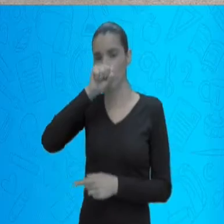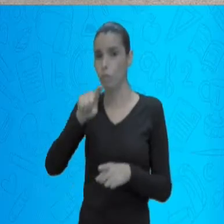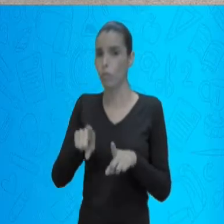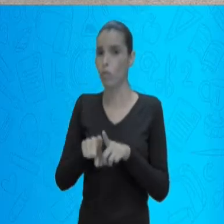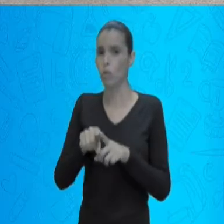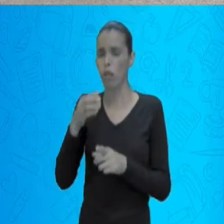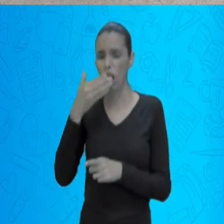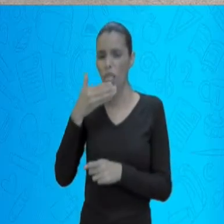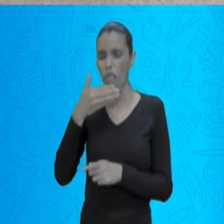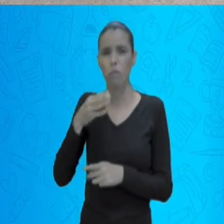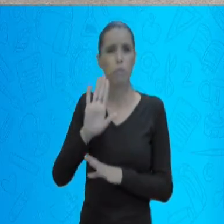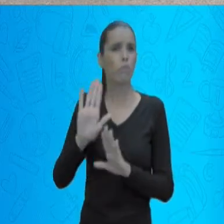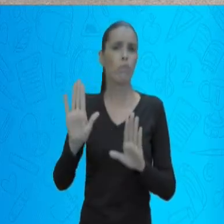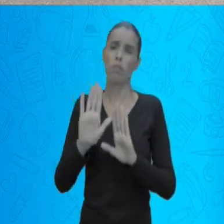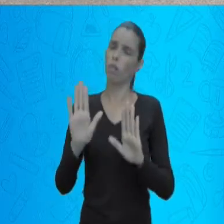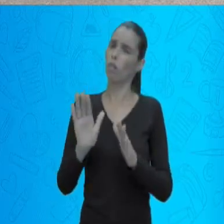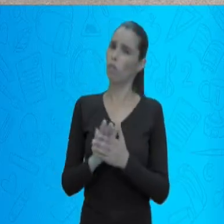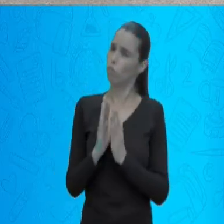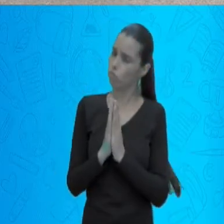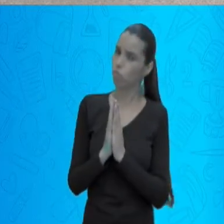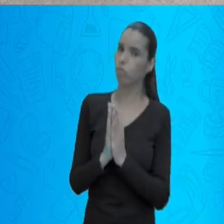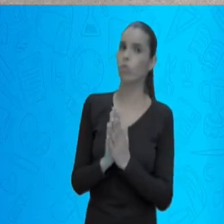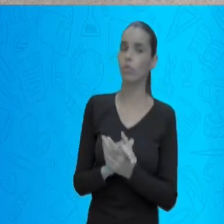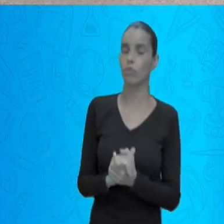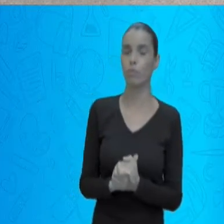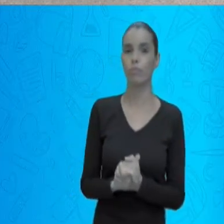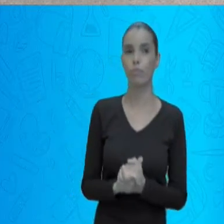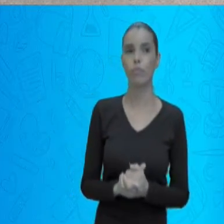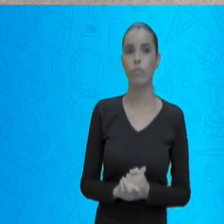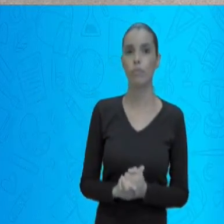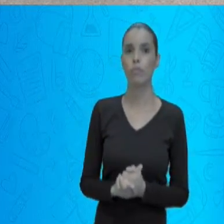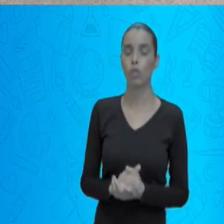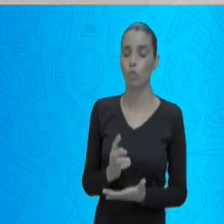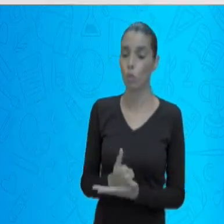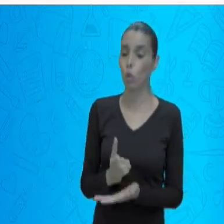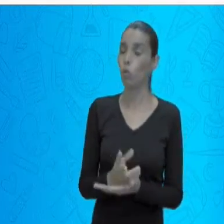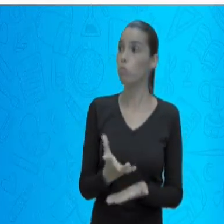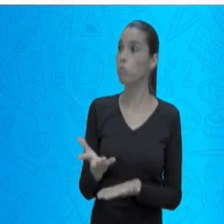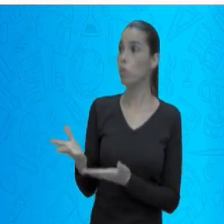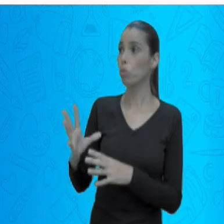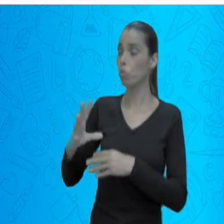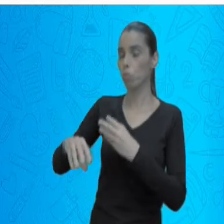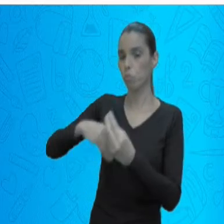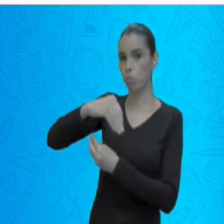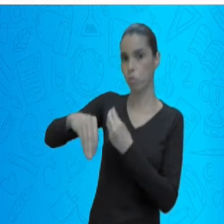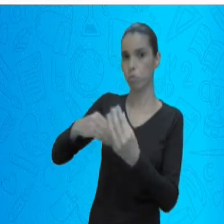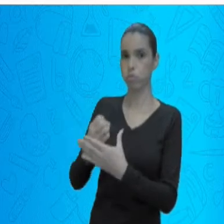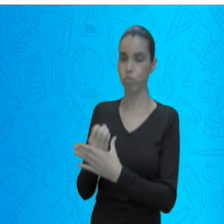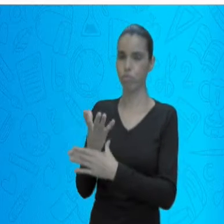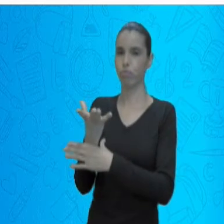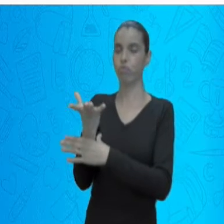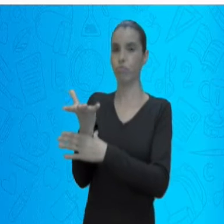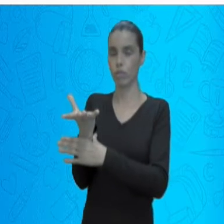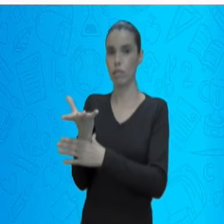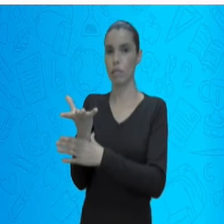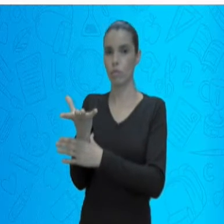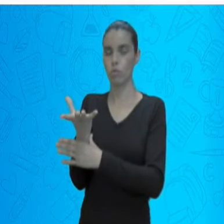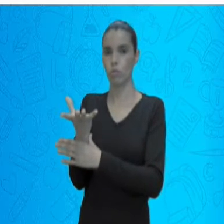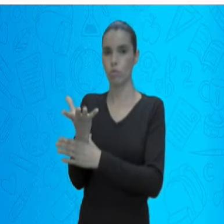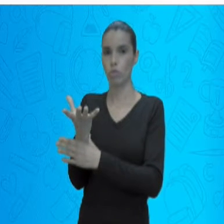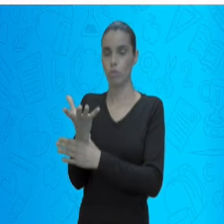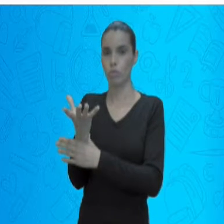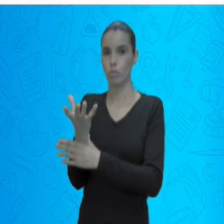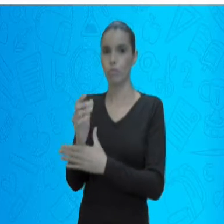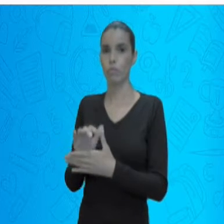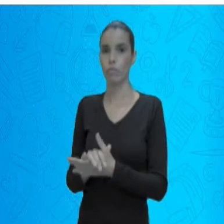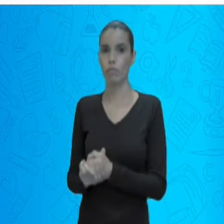acabar causando acidente. Então, vamos lá. Heterogênea, duas ou mais fases, apresenta superfície